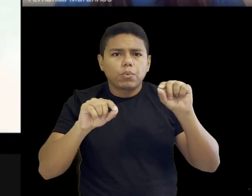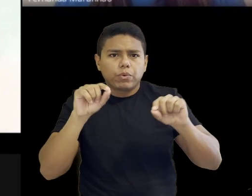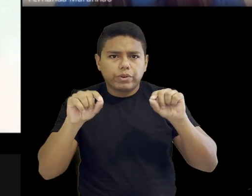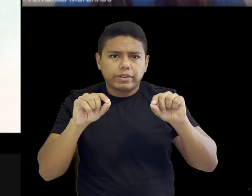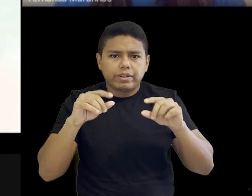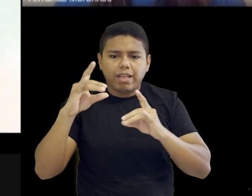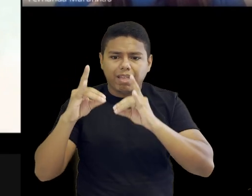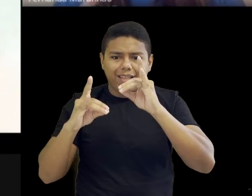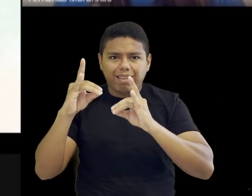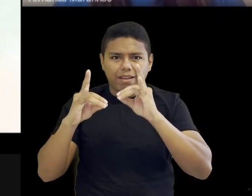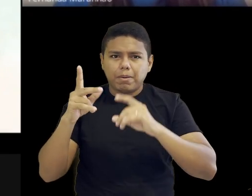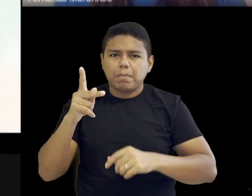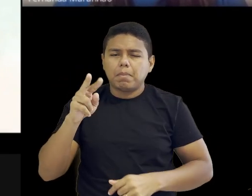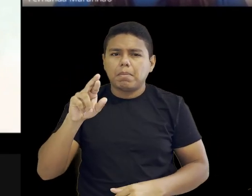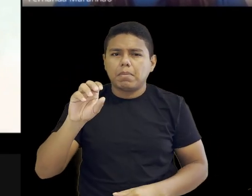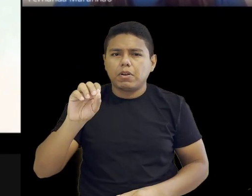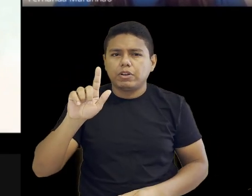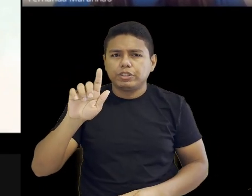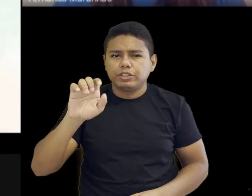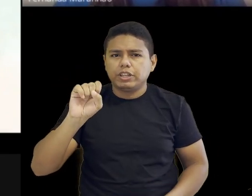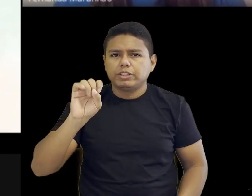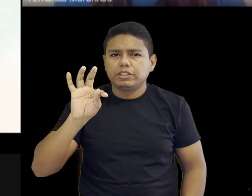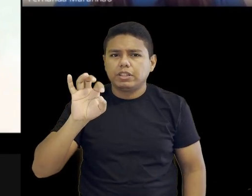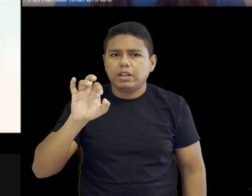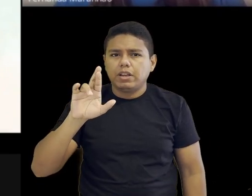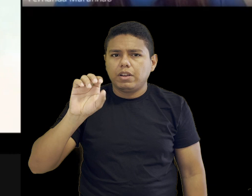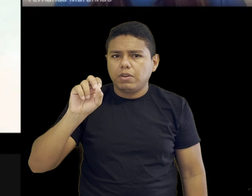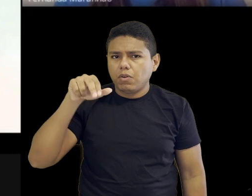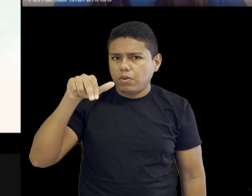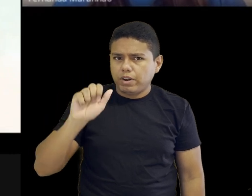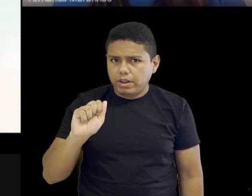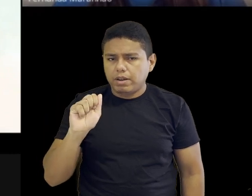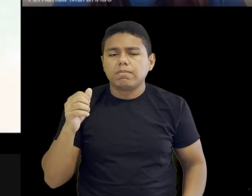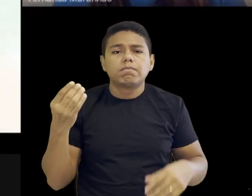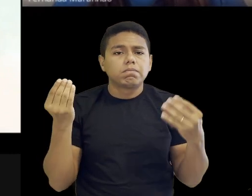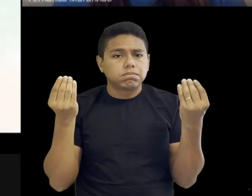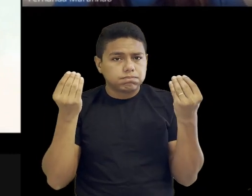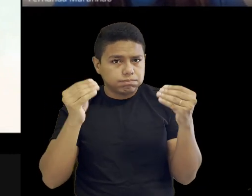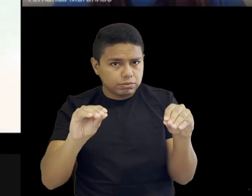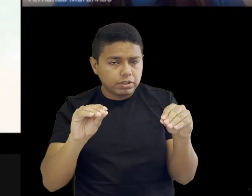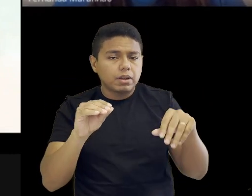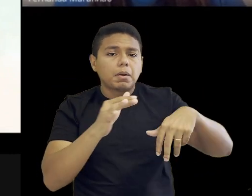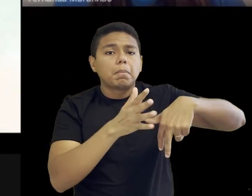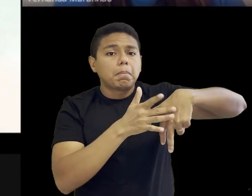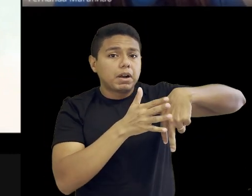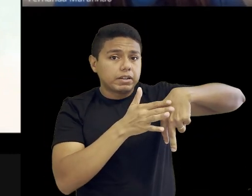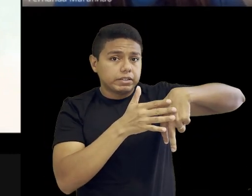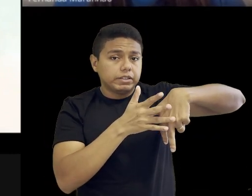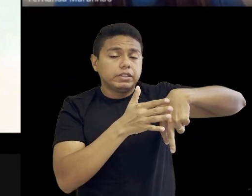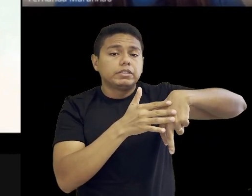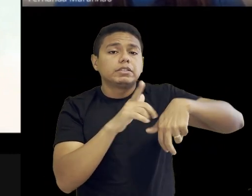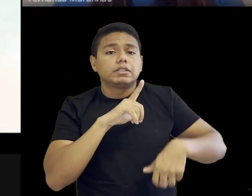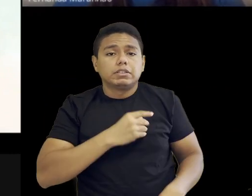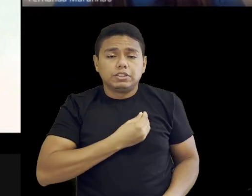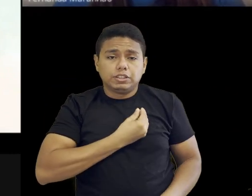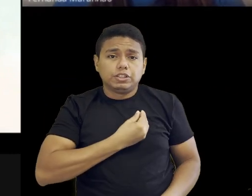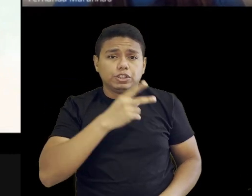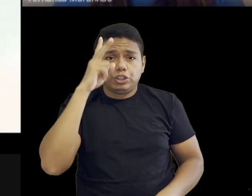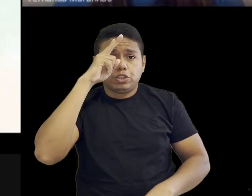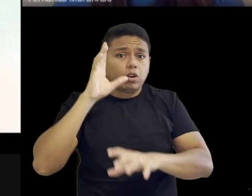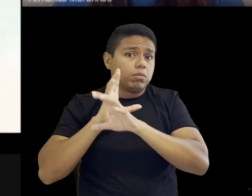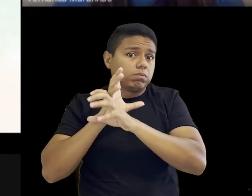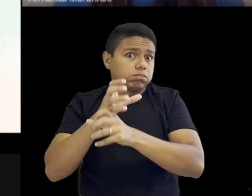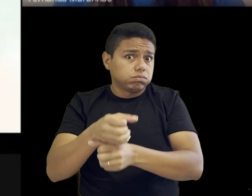foi colocado um pessário de progesterona vaginal contendo 400 miligramas de progesterona em pacientes, tá? Que